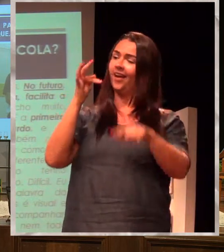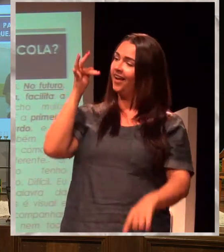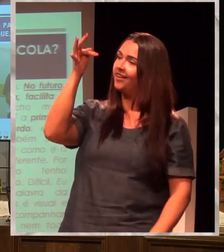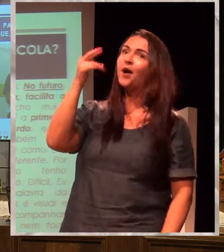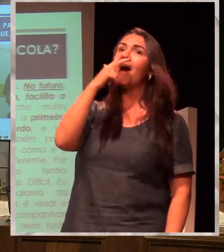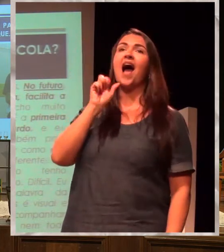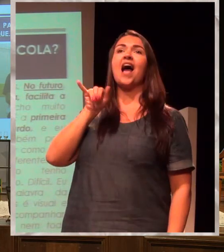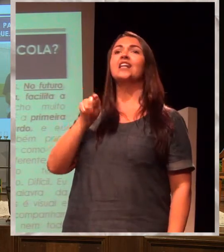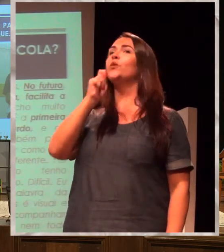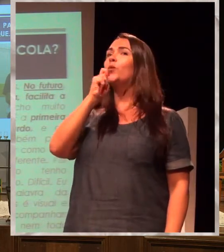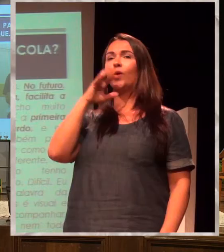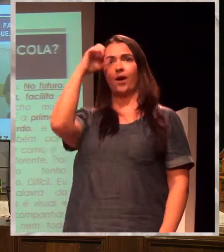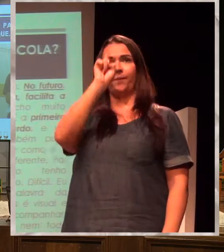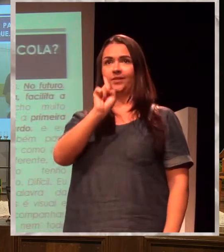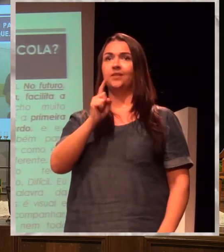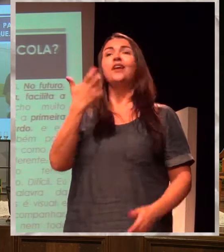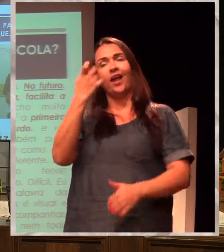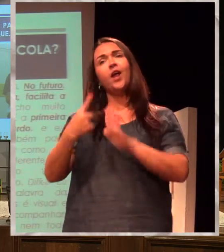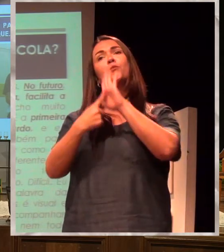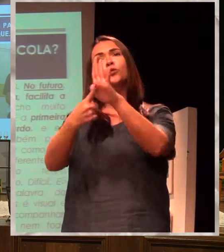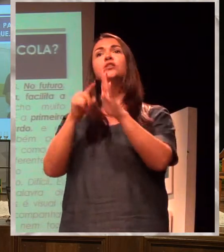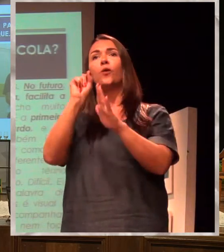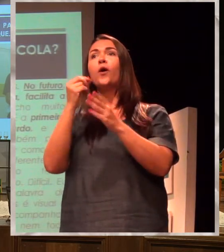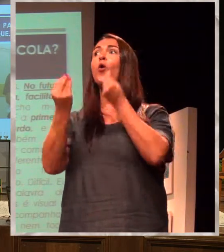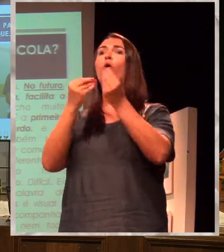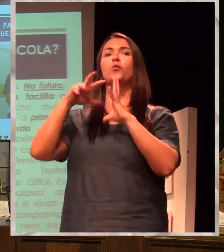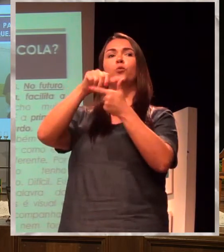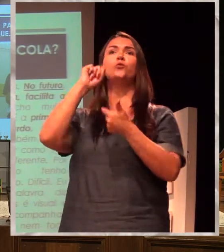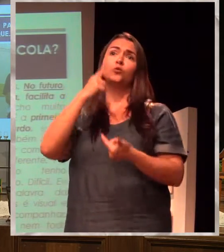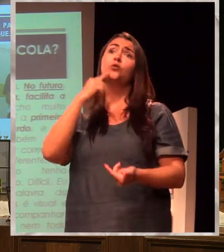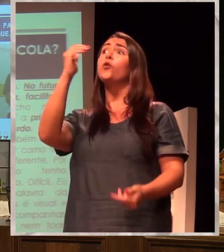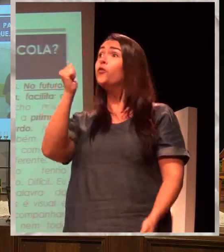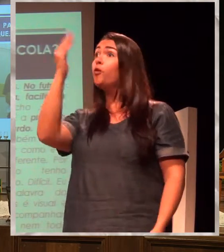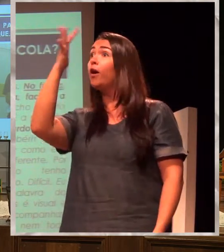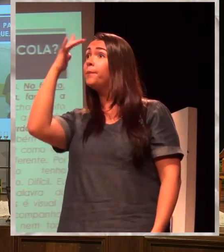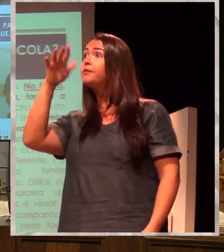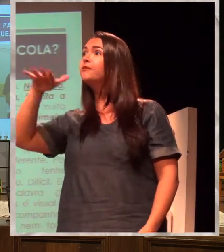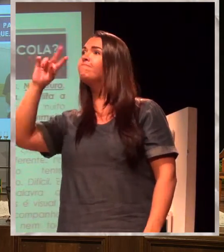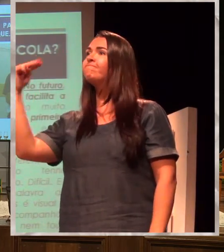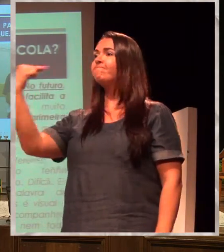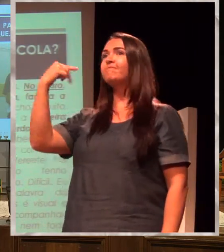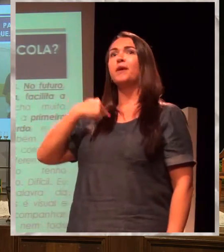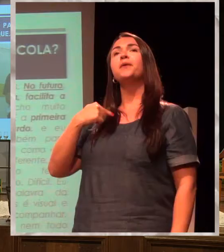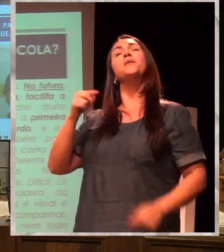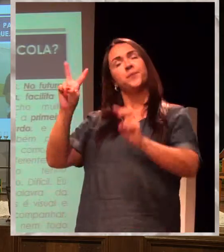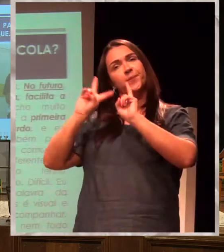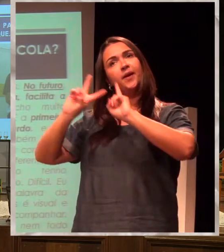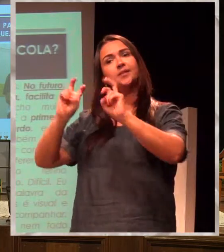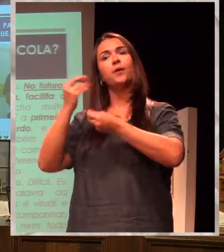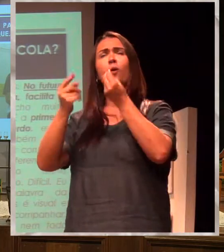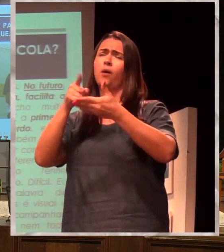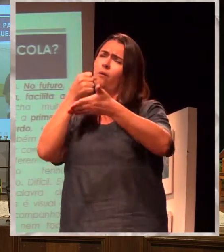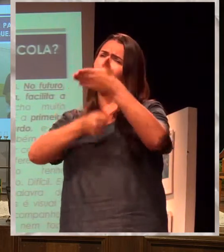mostrar como é o mundo do surdo. E lá fora as pessoas perceberem como é que enfim, que